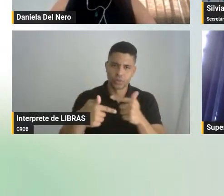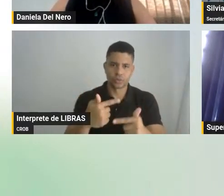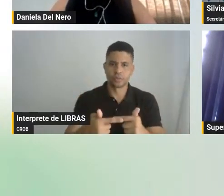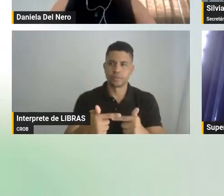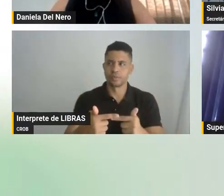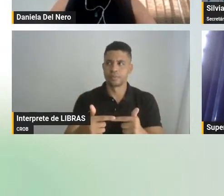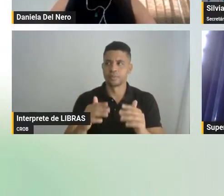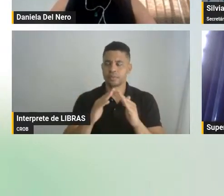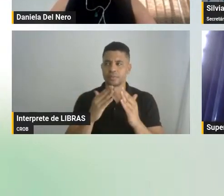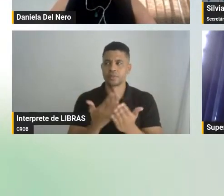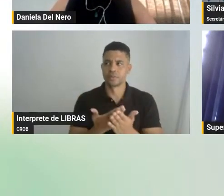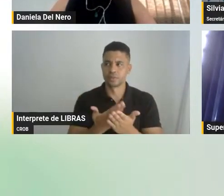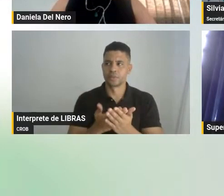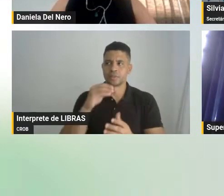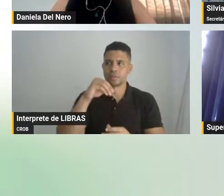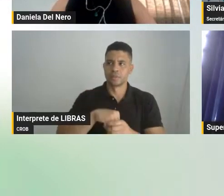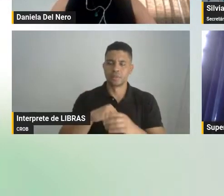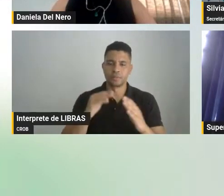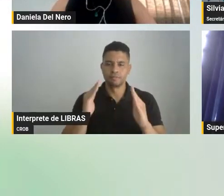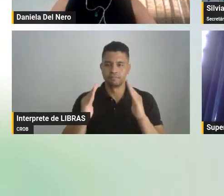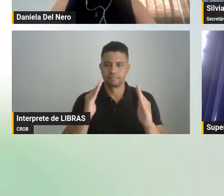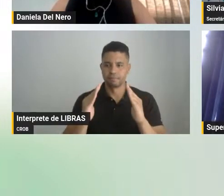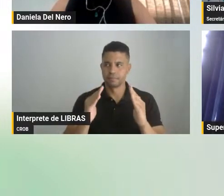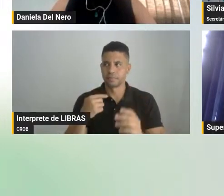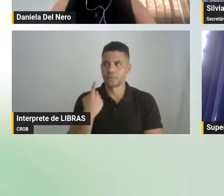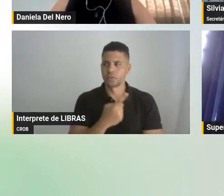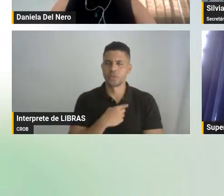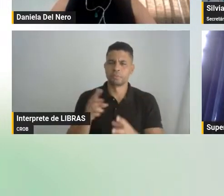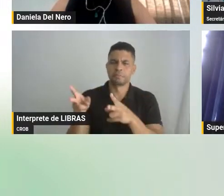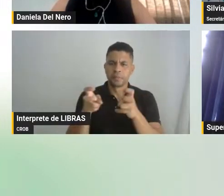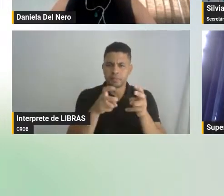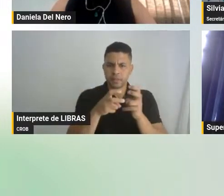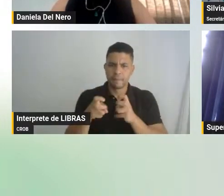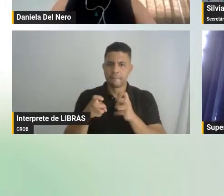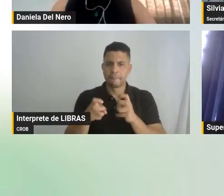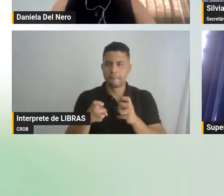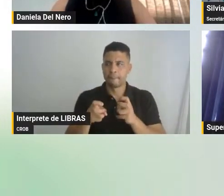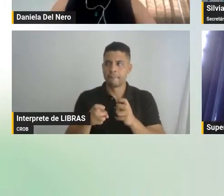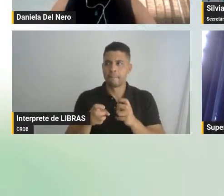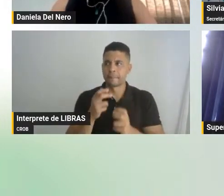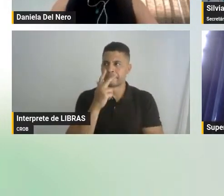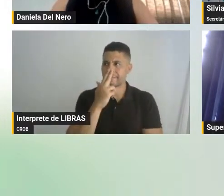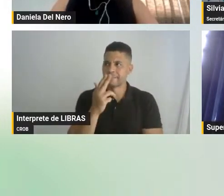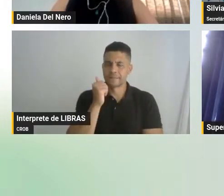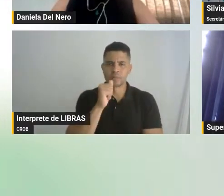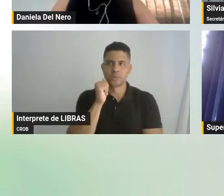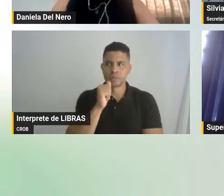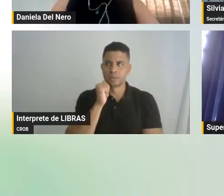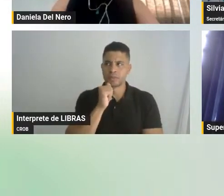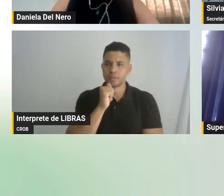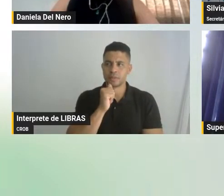escolar, né, nós vamos percebendo um desestímulo das meninas